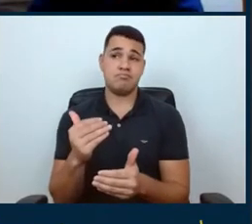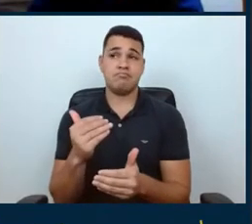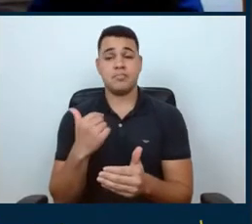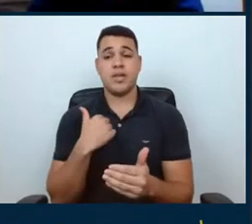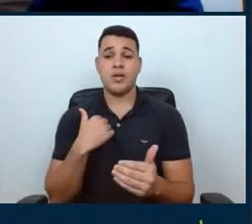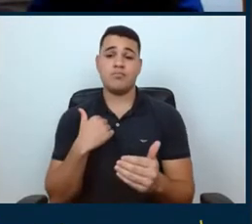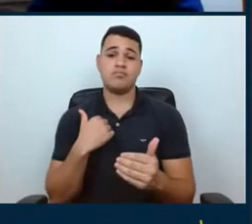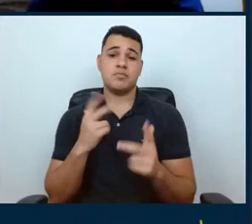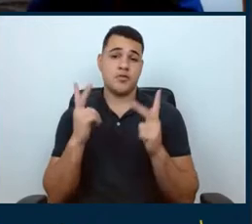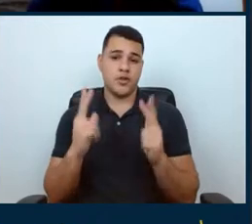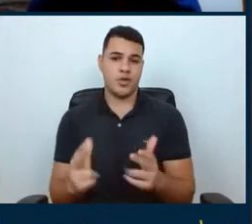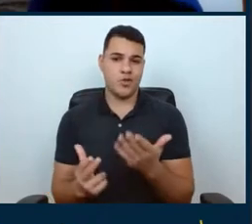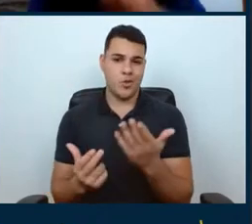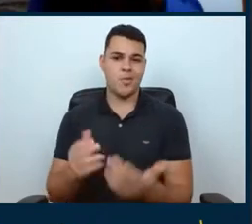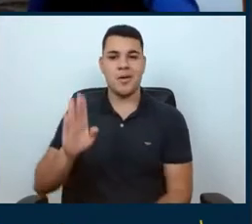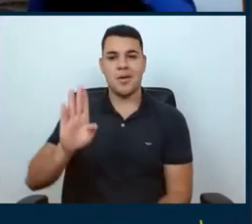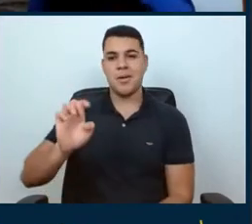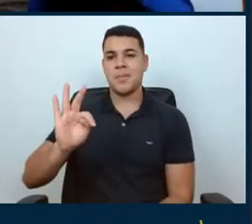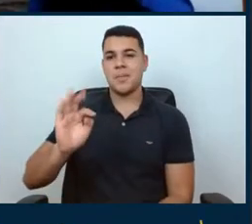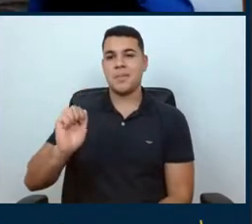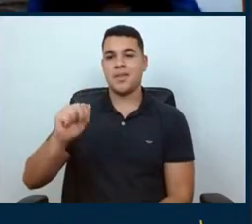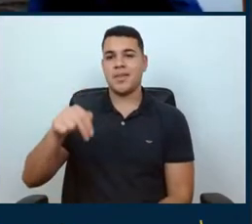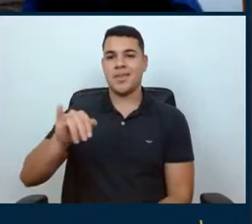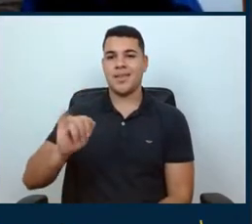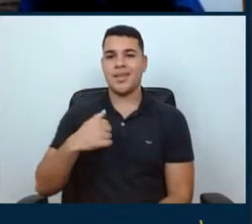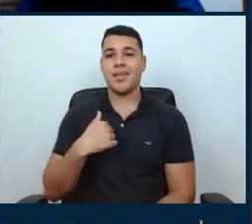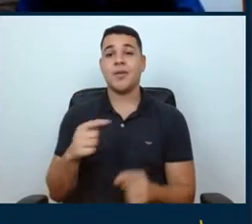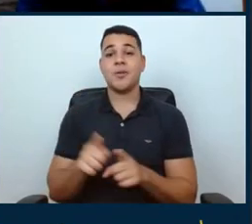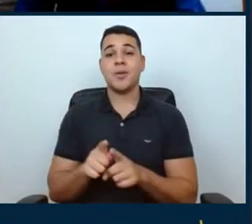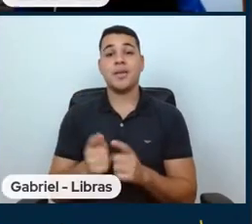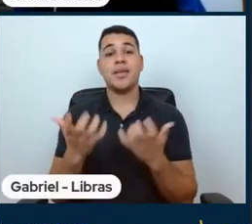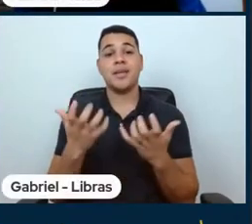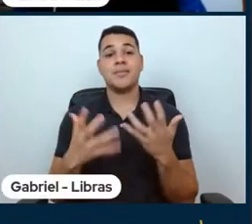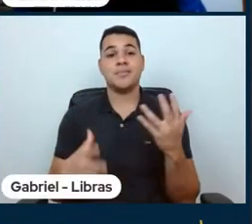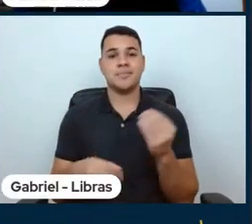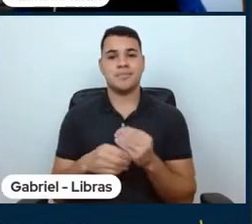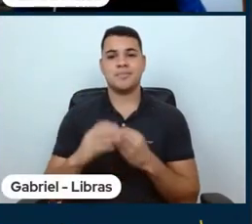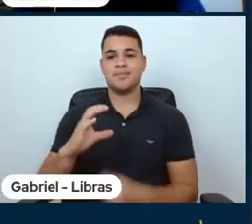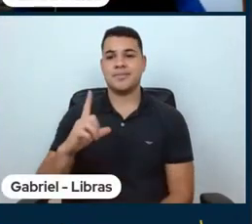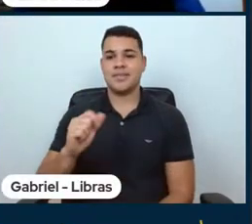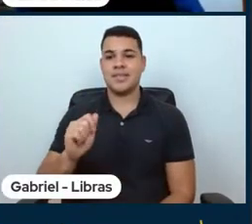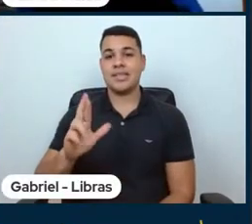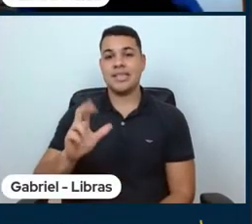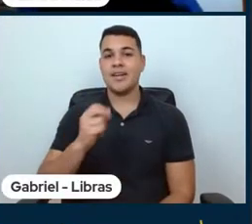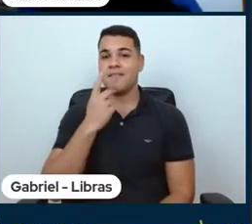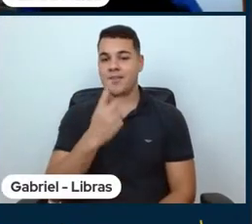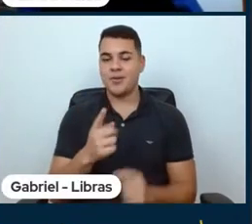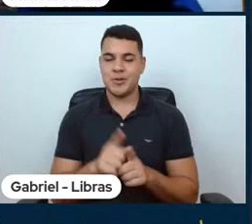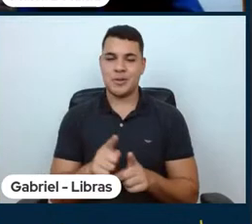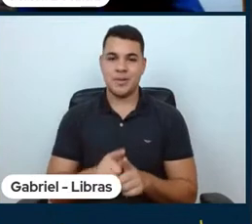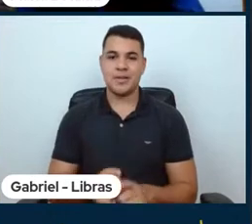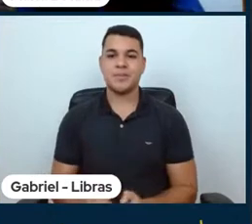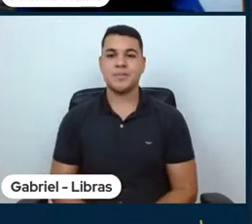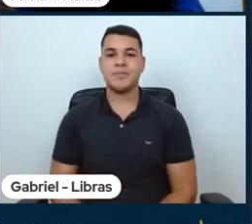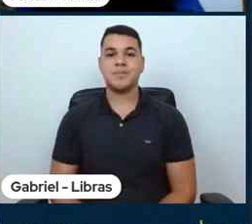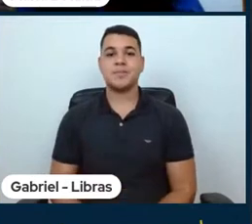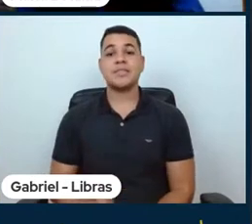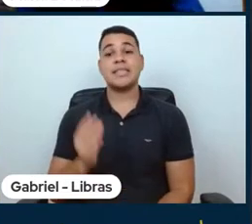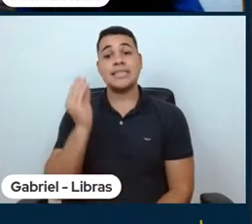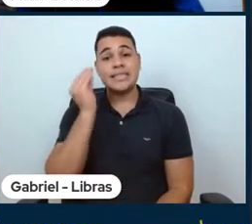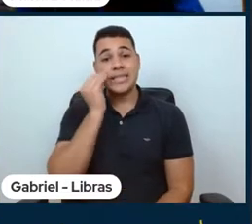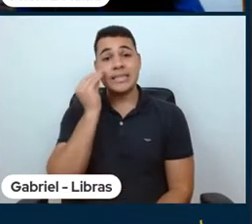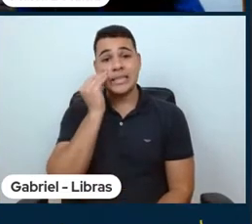comentou. E eu tentei trazer um pouquinho a ideia do que a Clara falou, que é puxar as